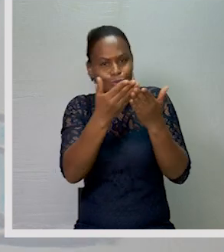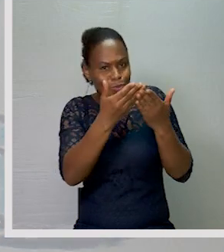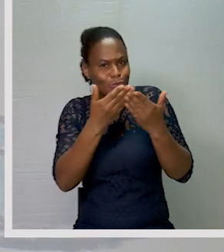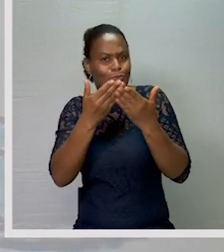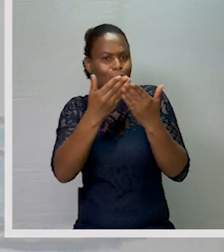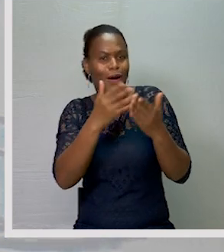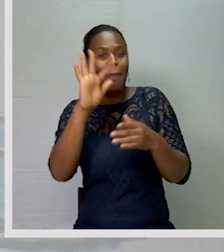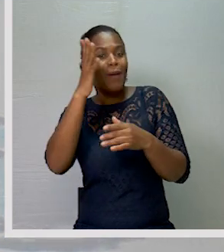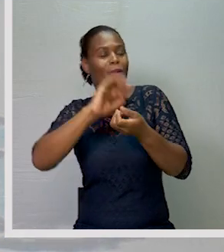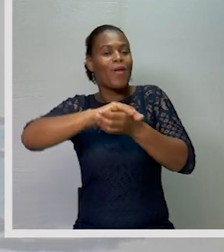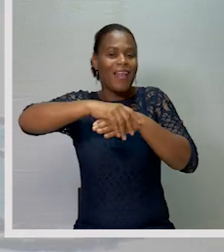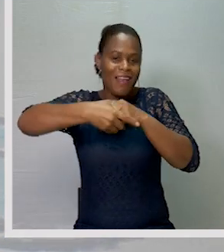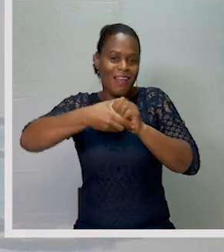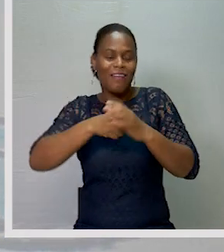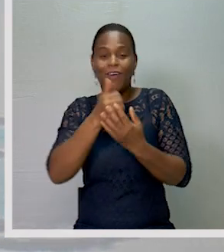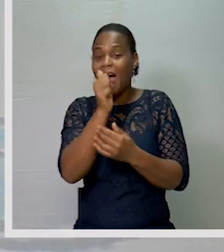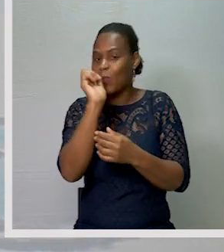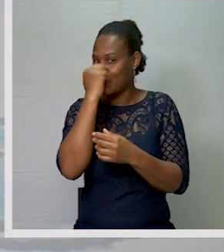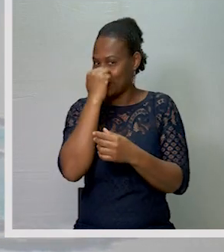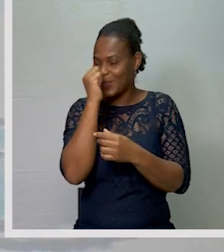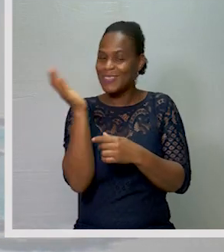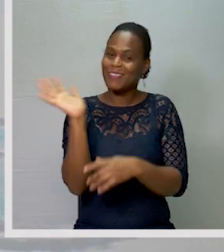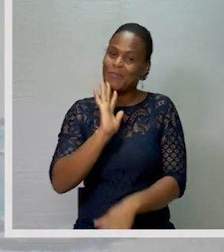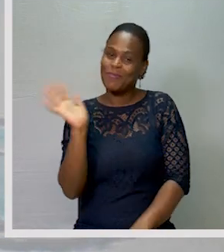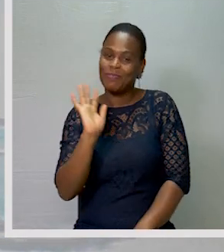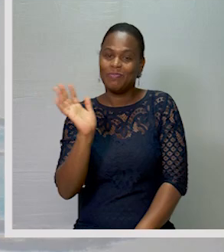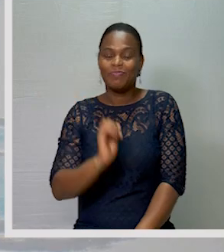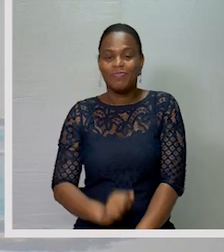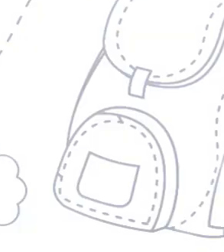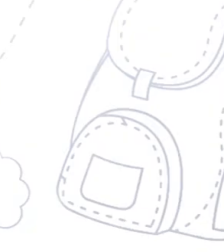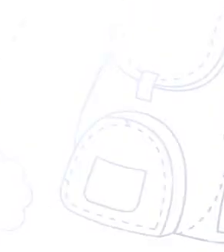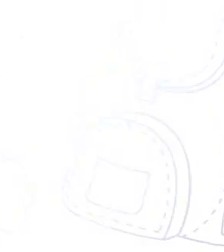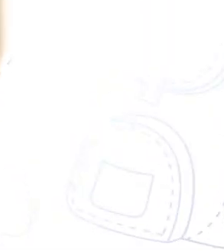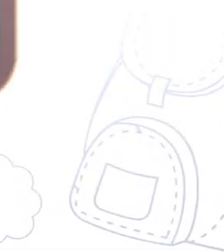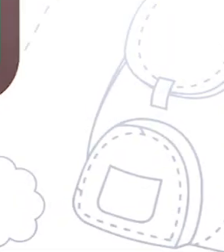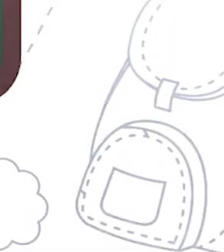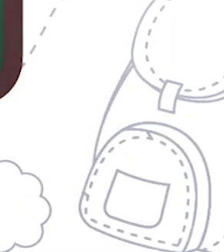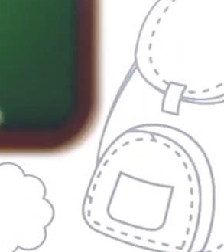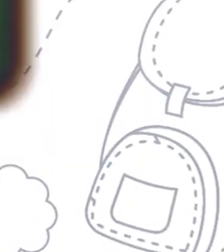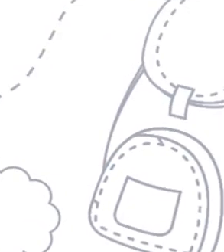estudar muito e lavar as mãos com água e sabão. Adeus!